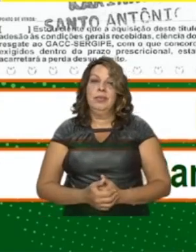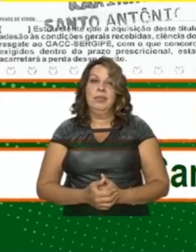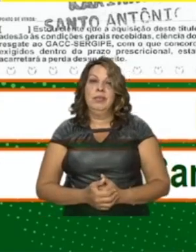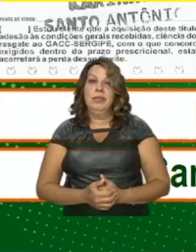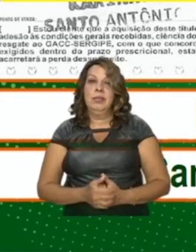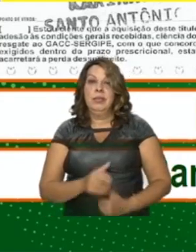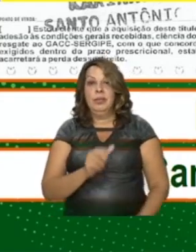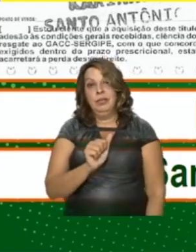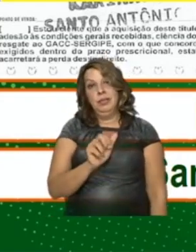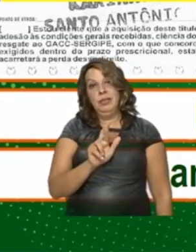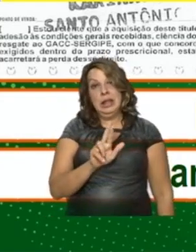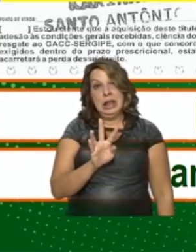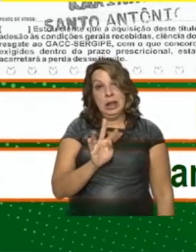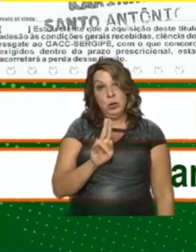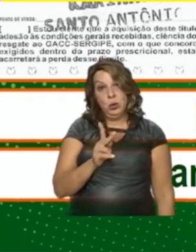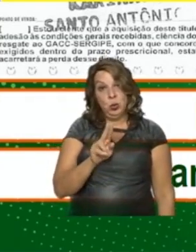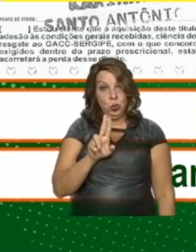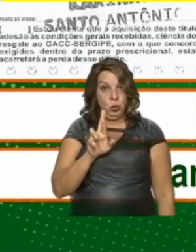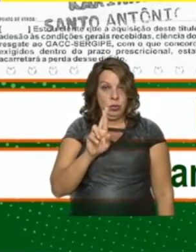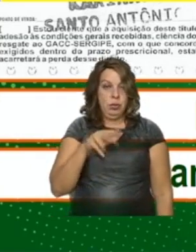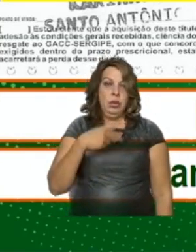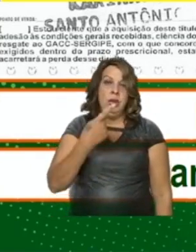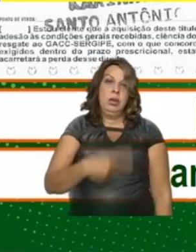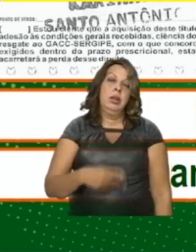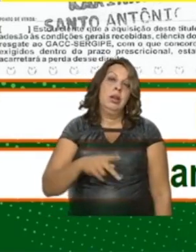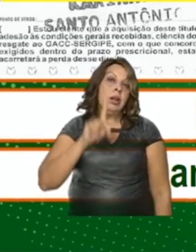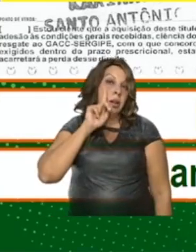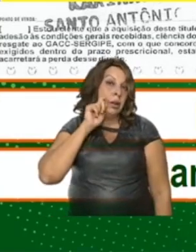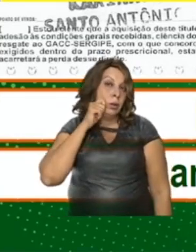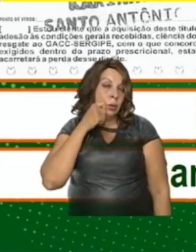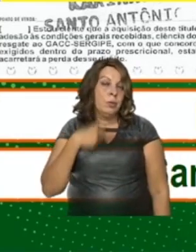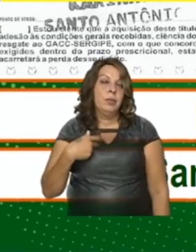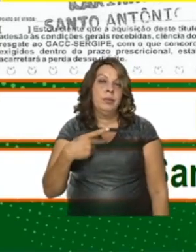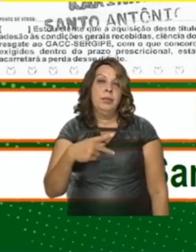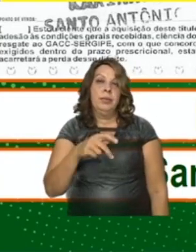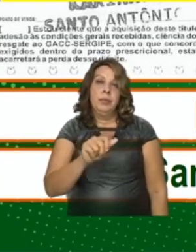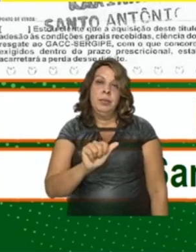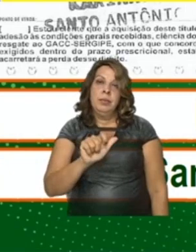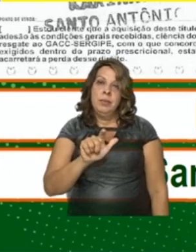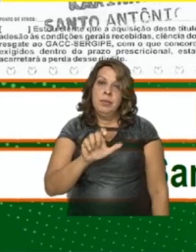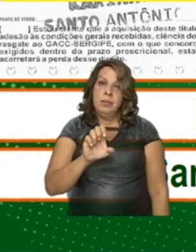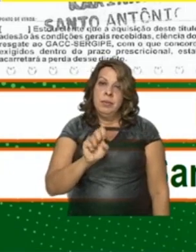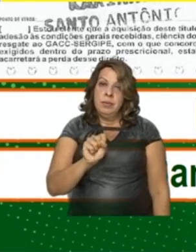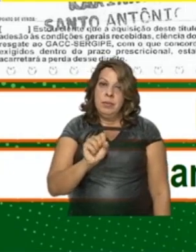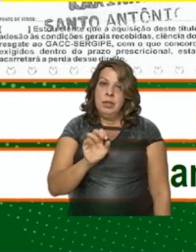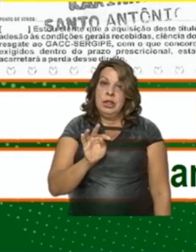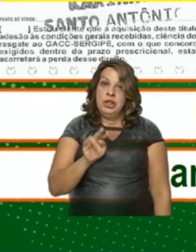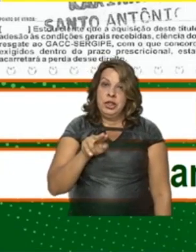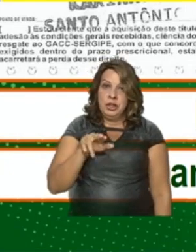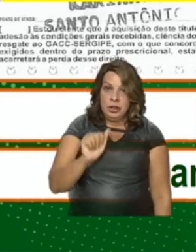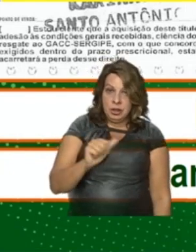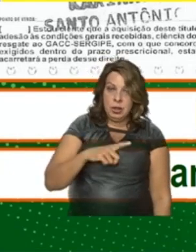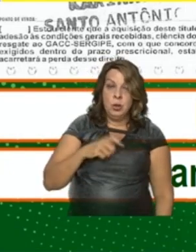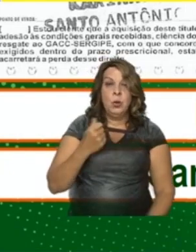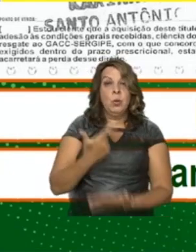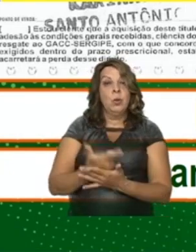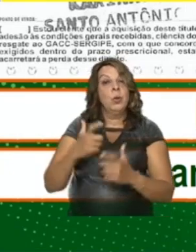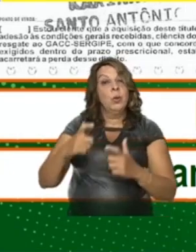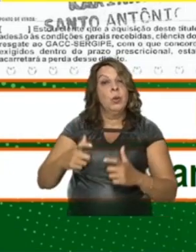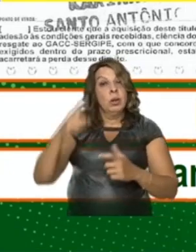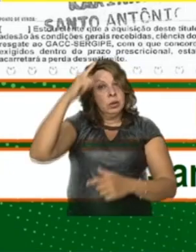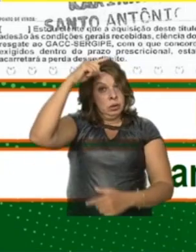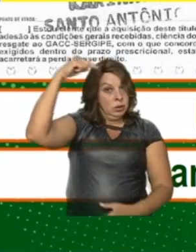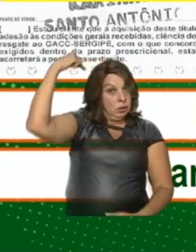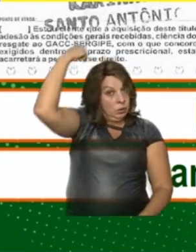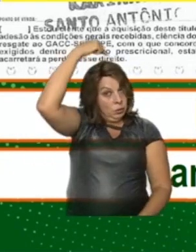119913, Arthur Diego, bairro Palestina, em Aracaju, adquiriu com a Karina, da regional Santo Antônio, né? Parabéns. Olha